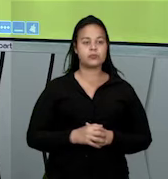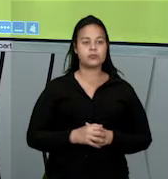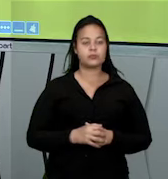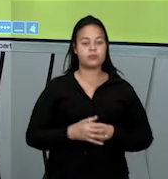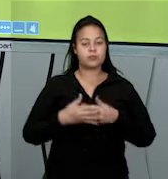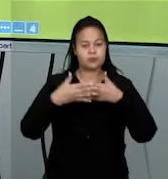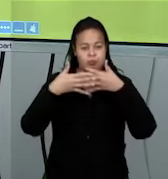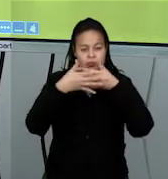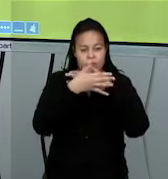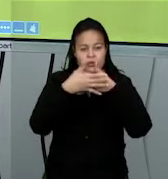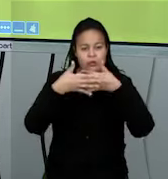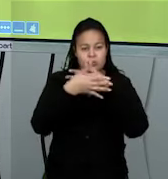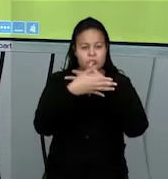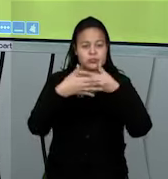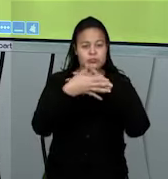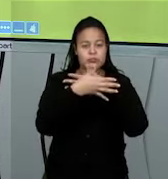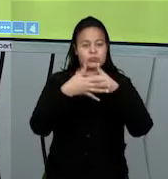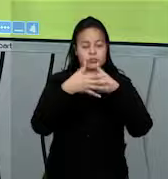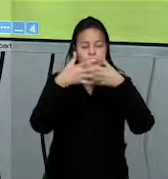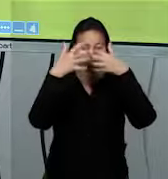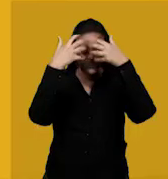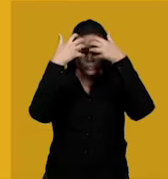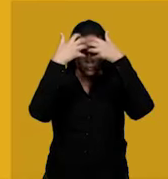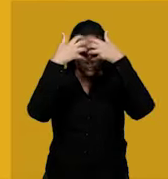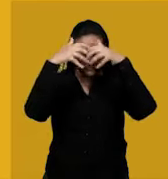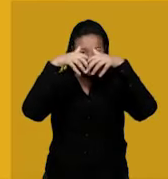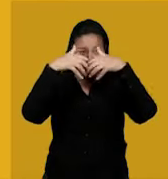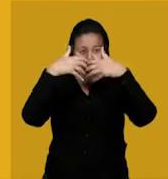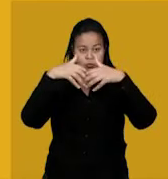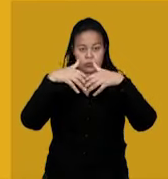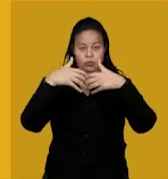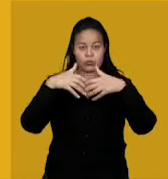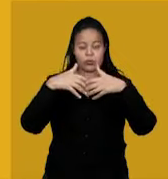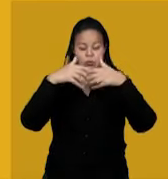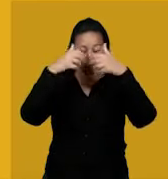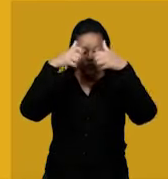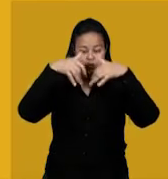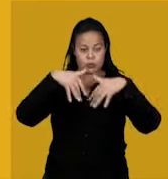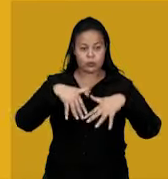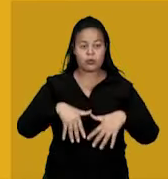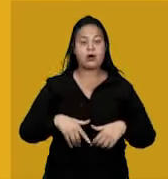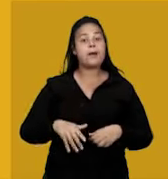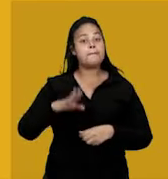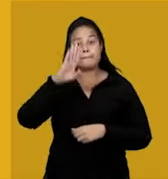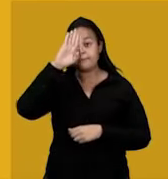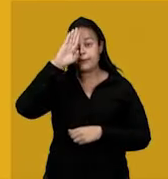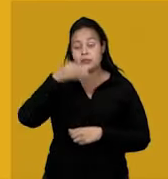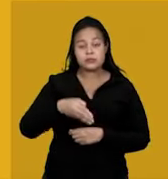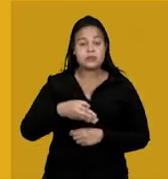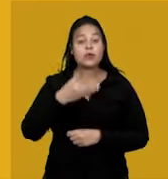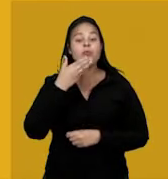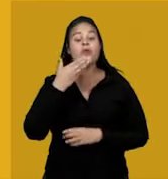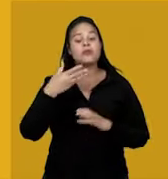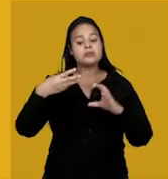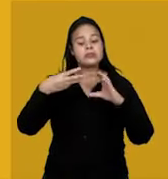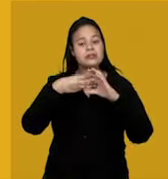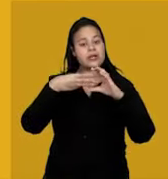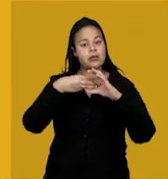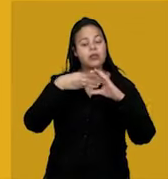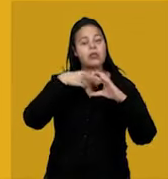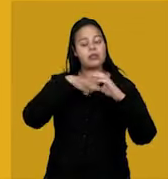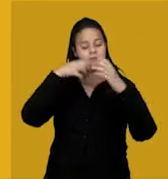tecido nervoso. O tecido nervoso, ele é formado principalmente por células